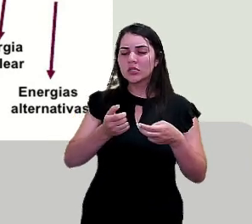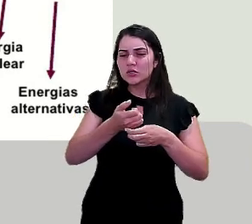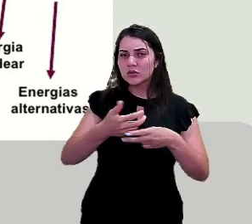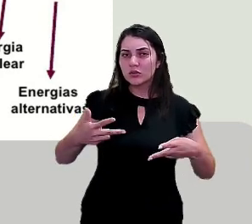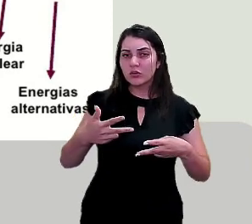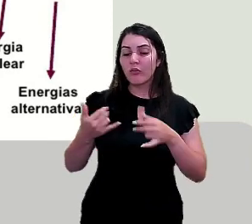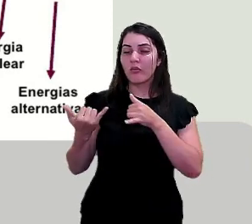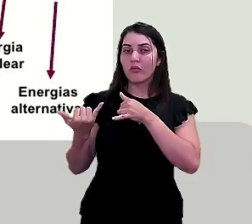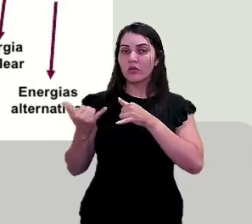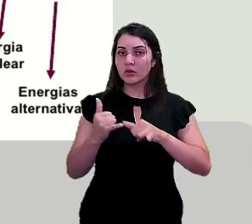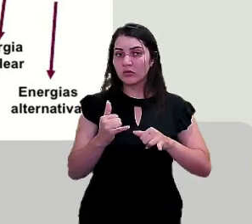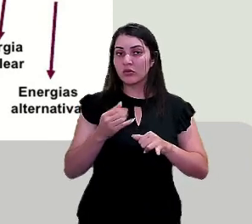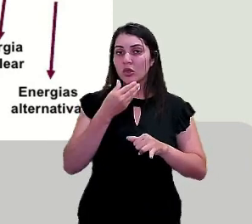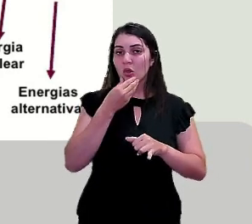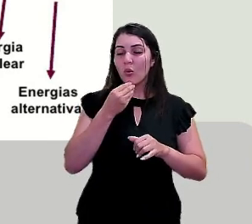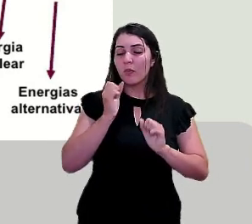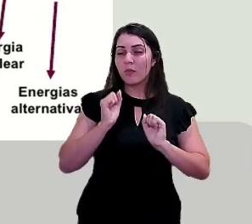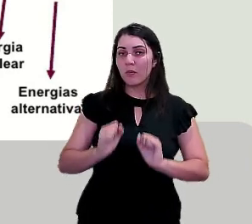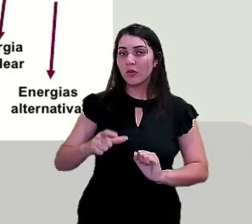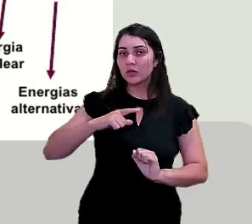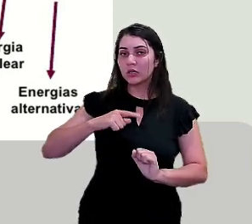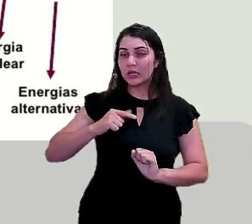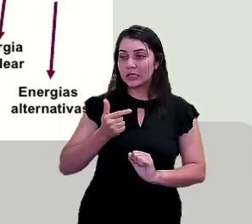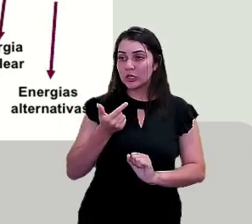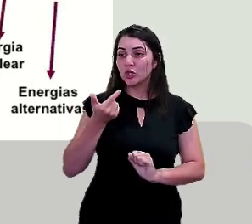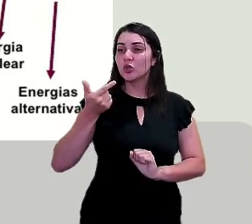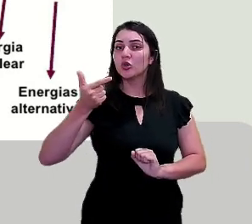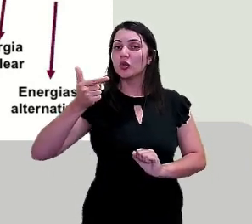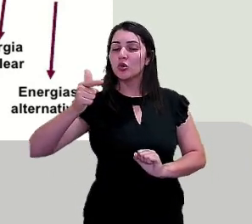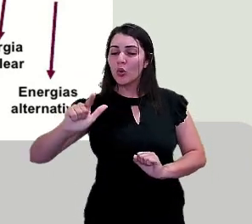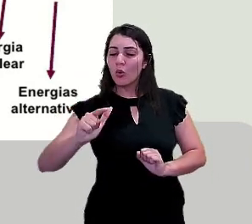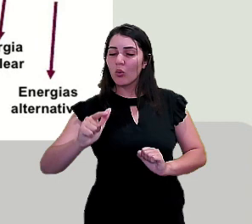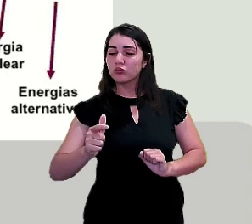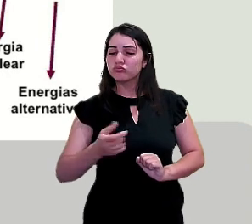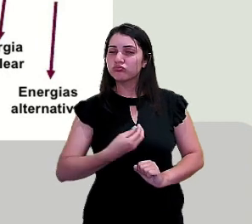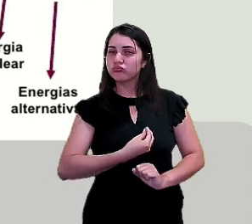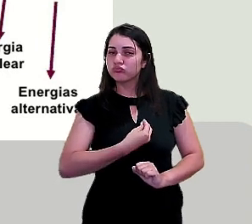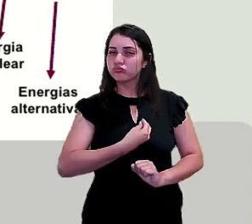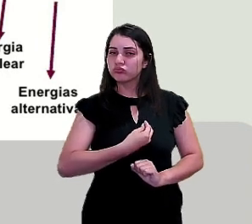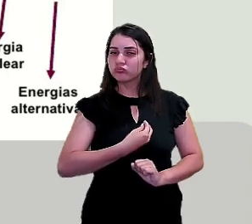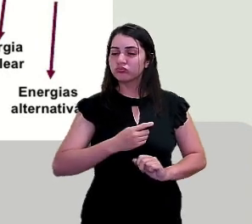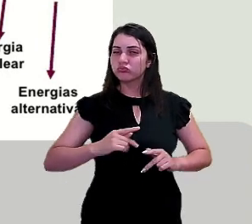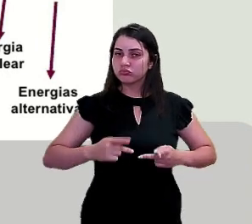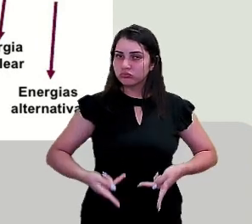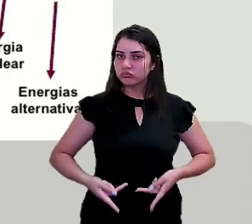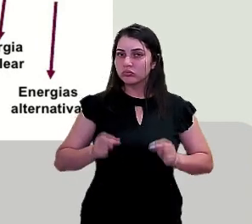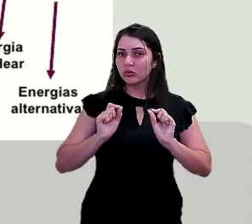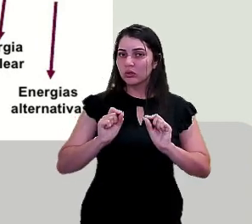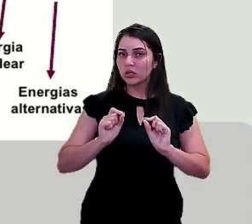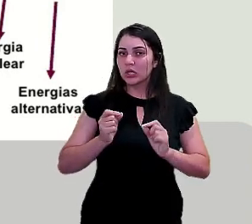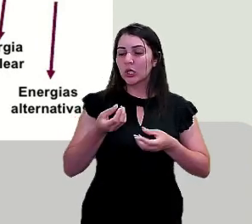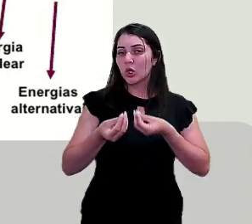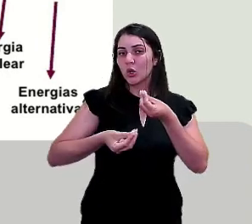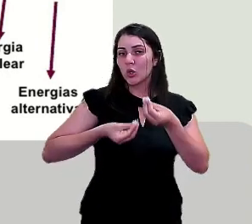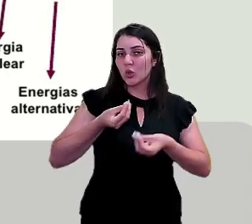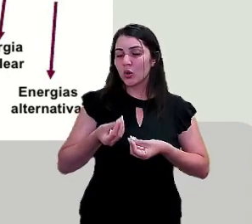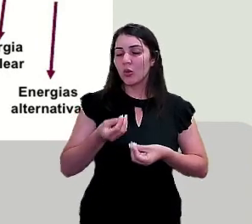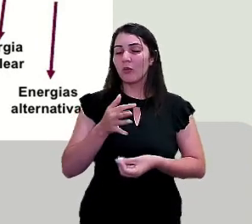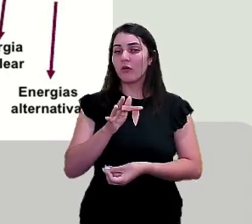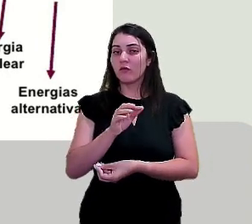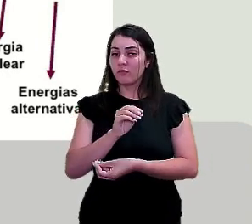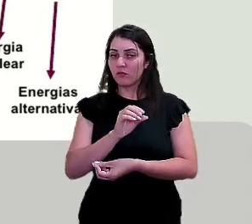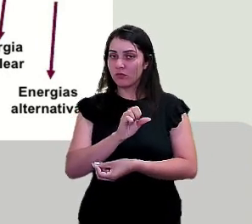materiais e energia que o homem pode obter a partir de outros seres vivos, que é o caso dos combustíveis até